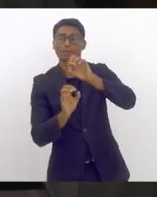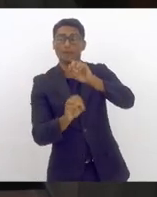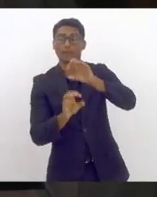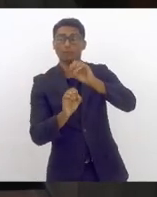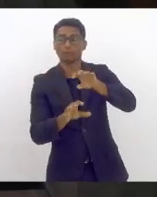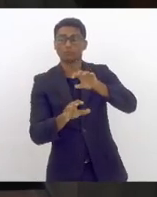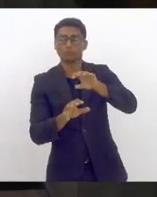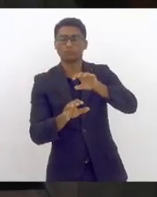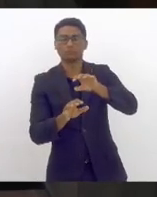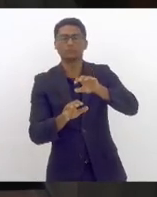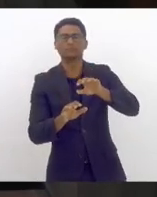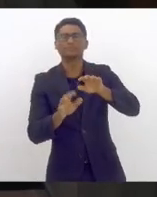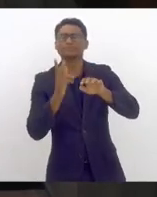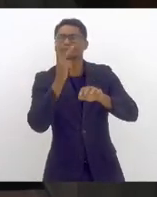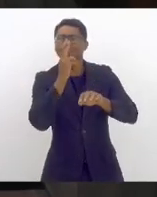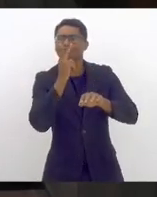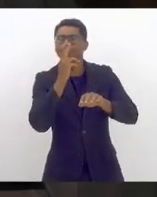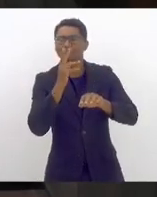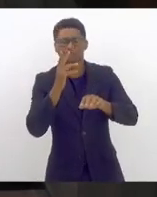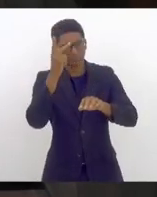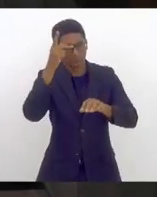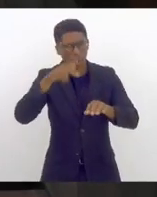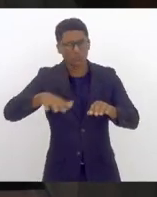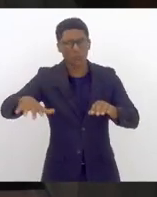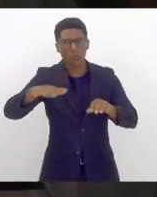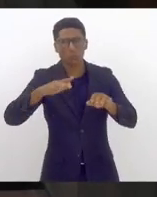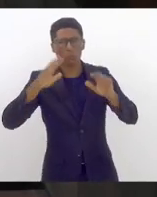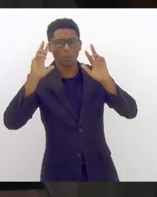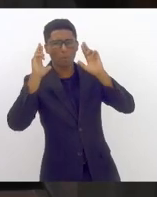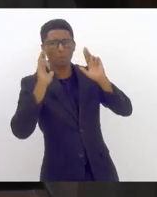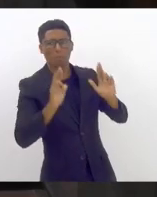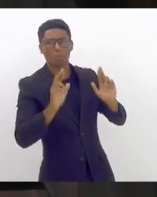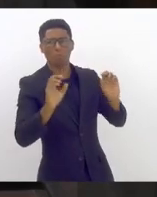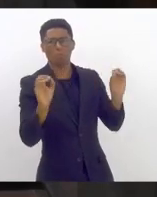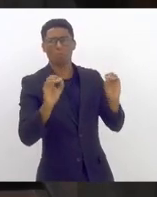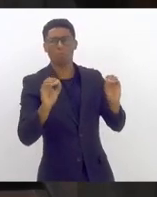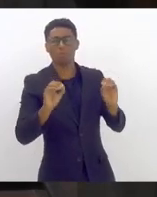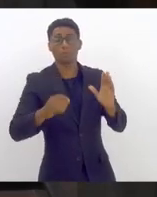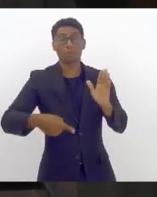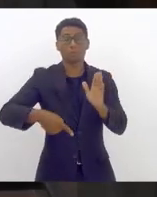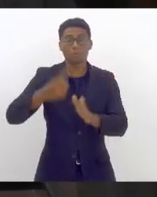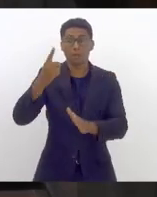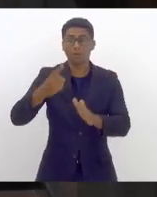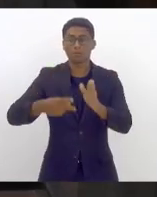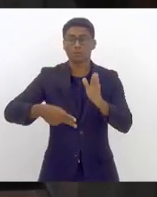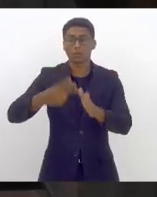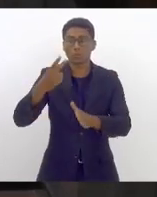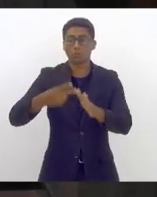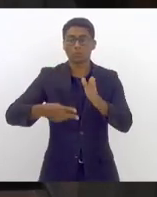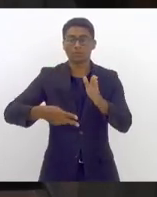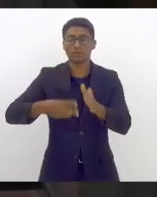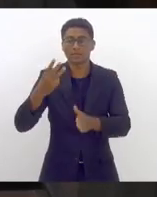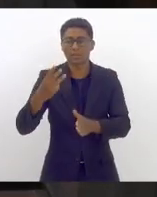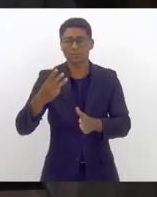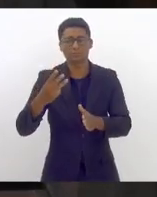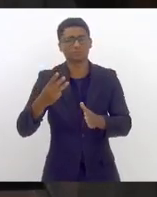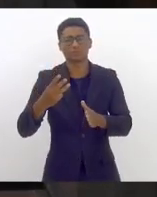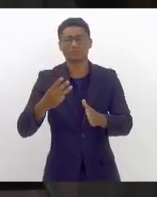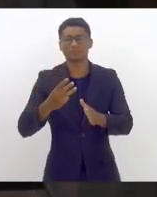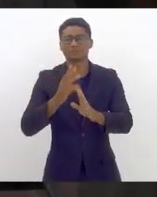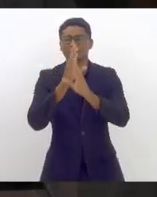profundamente desrespeitado. Aliás, o primeiro, o segundo, o terceiro, a gente pode listar os